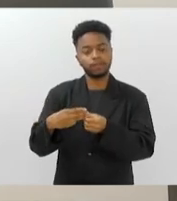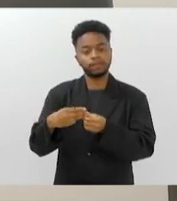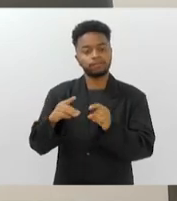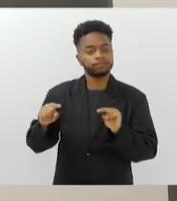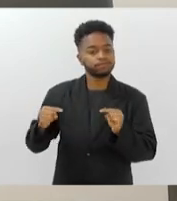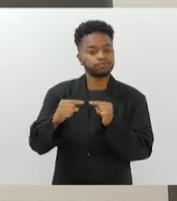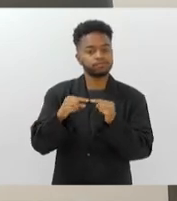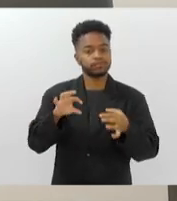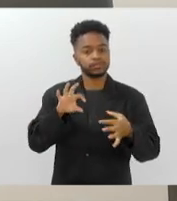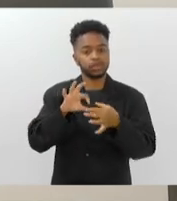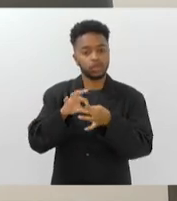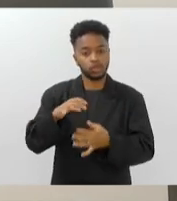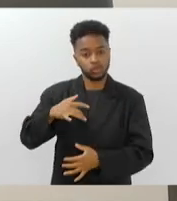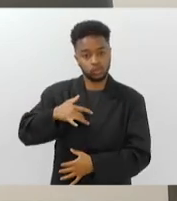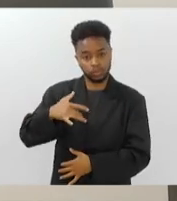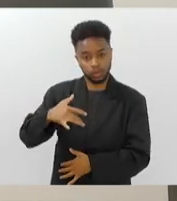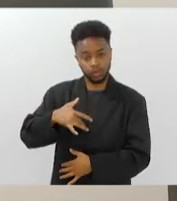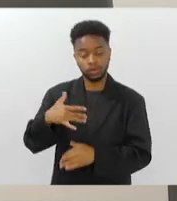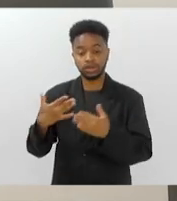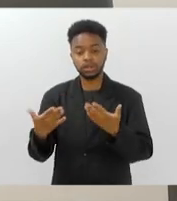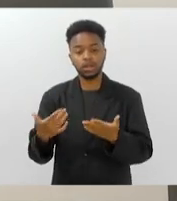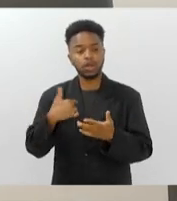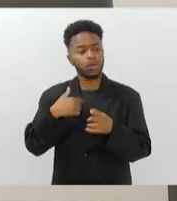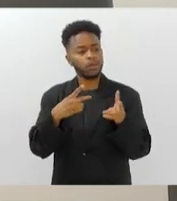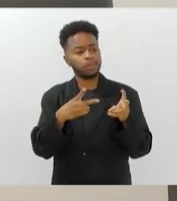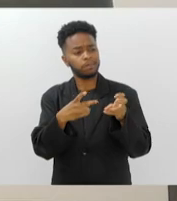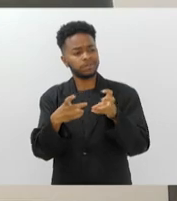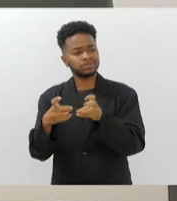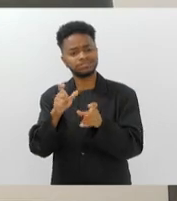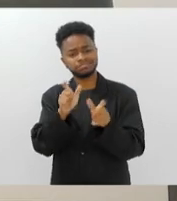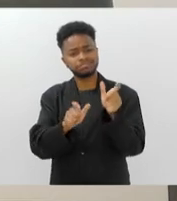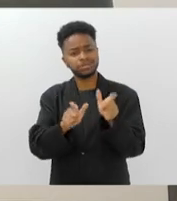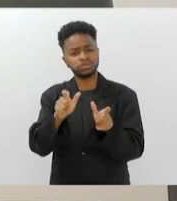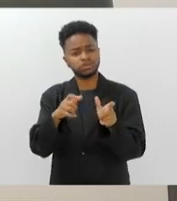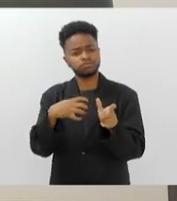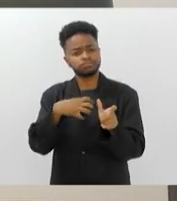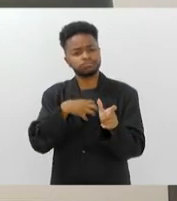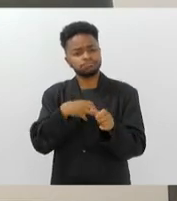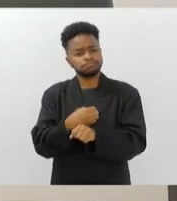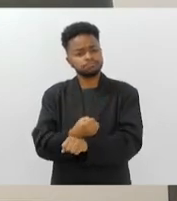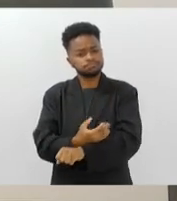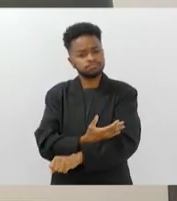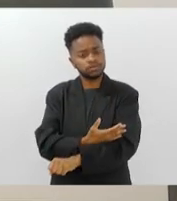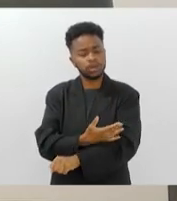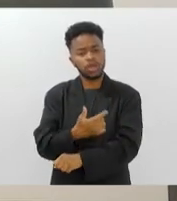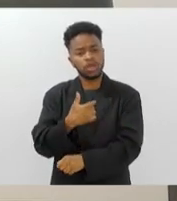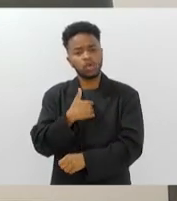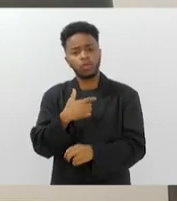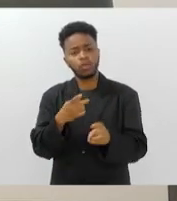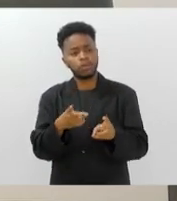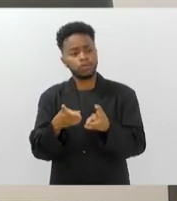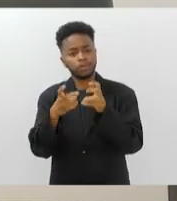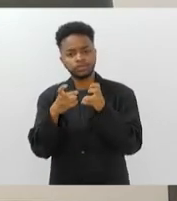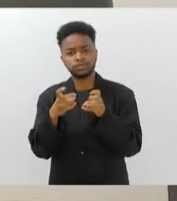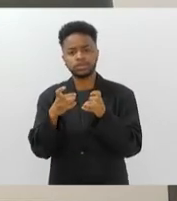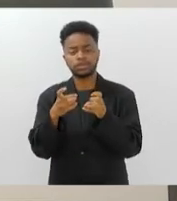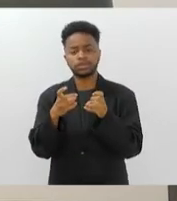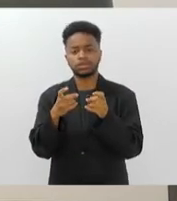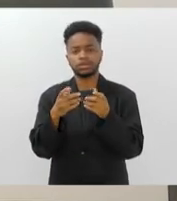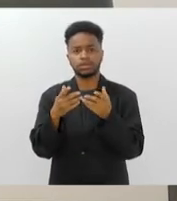tuberculose e eu vi o quanto as pessoas ficaram tocadas o quanto essa questão foi